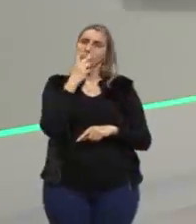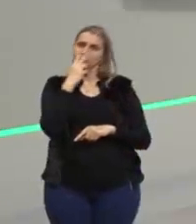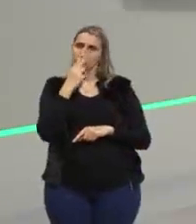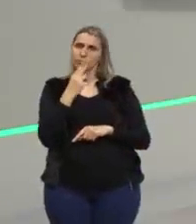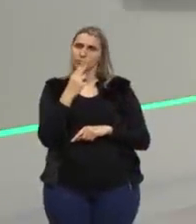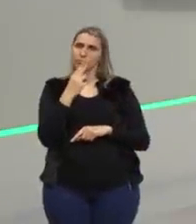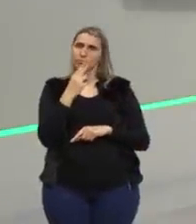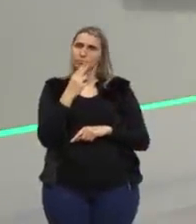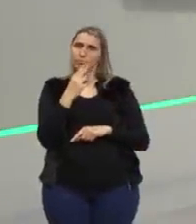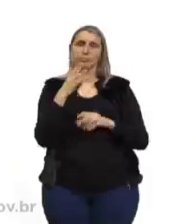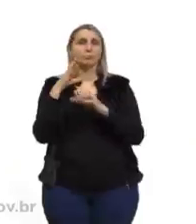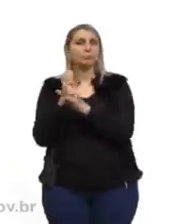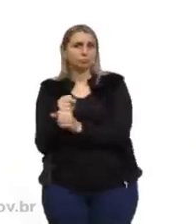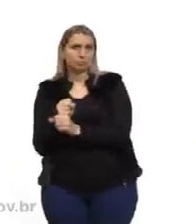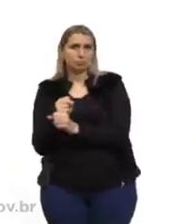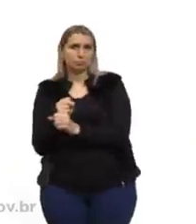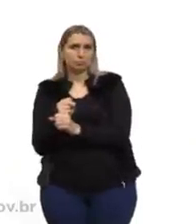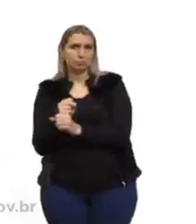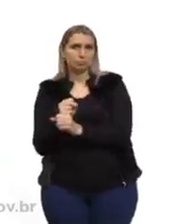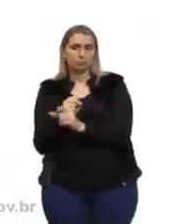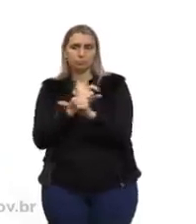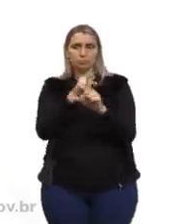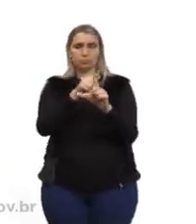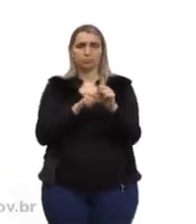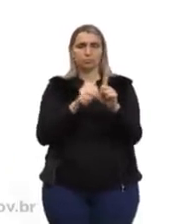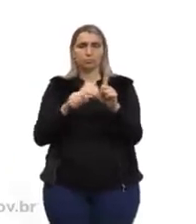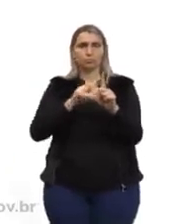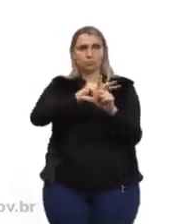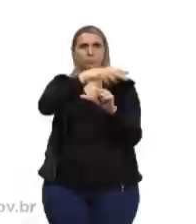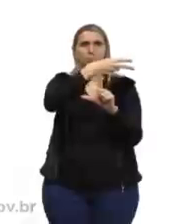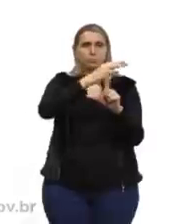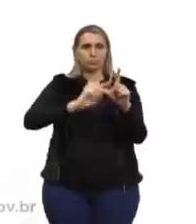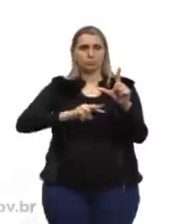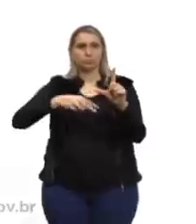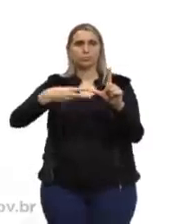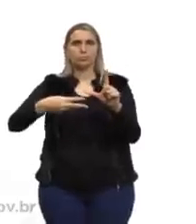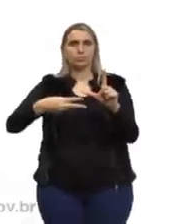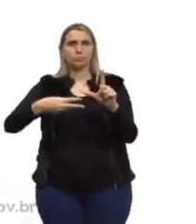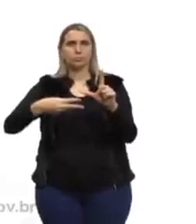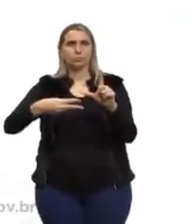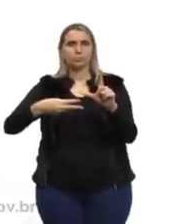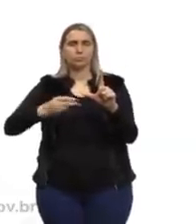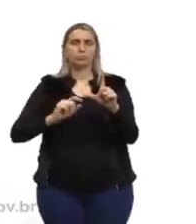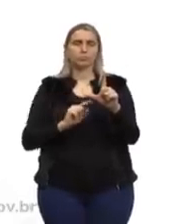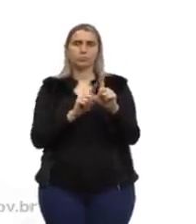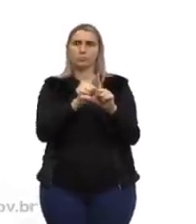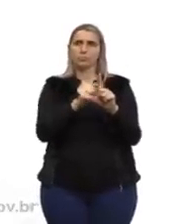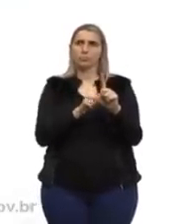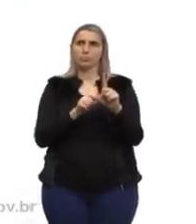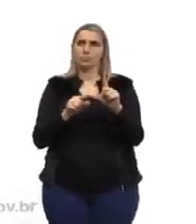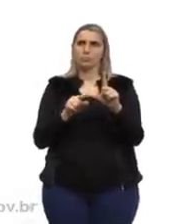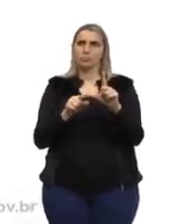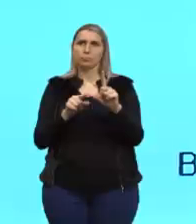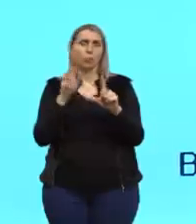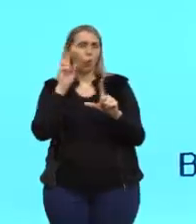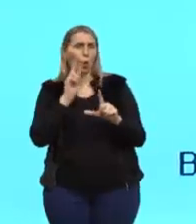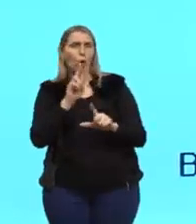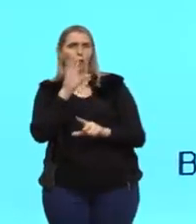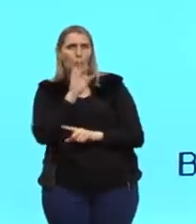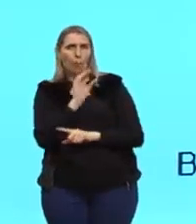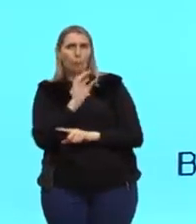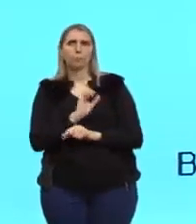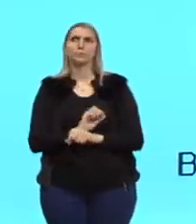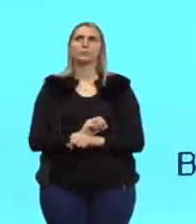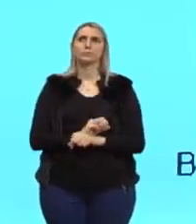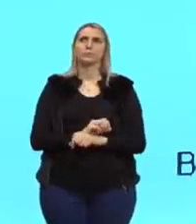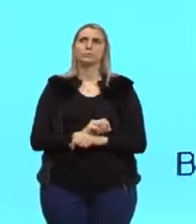igual à soma dos catetos ao quadrado. Ou seja, a soma do quadrado dos catetos, na verdade, né? É a soma do